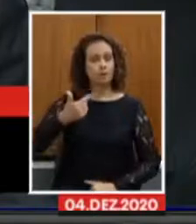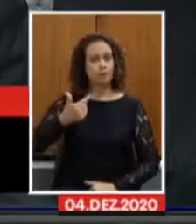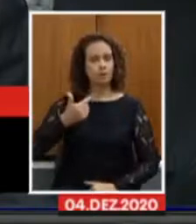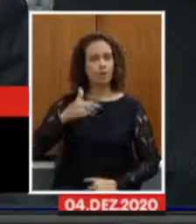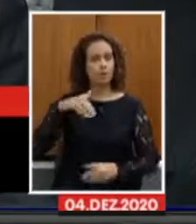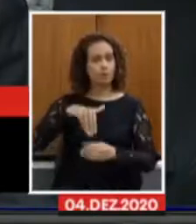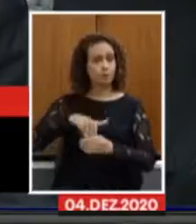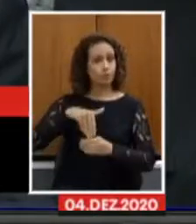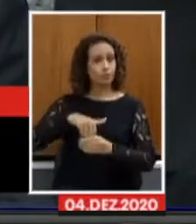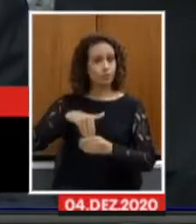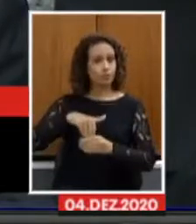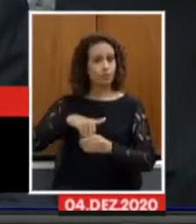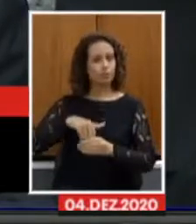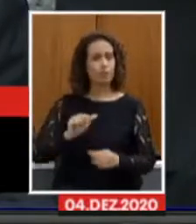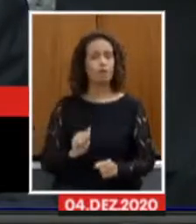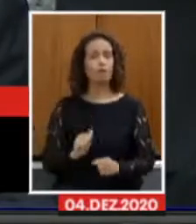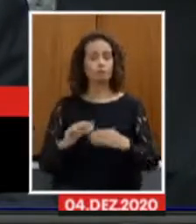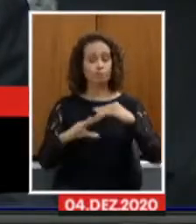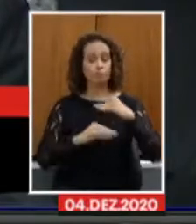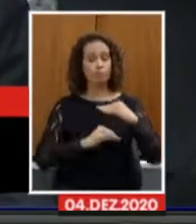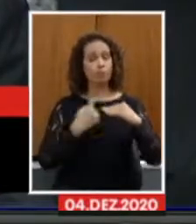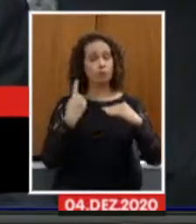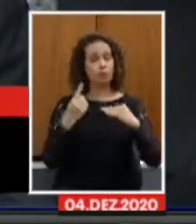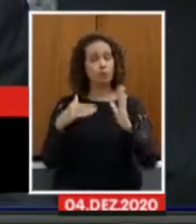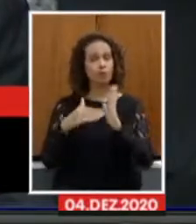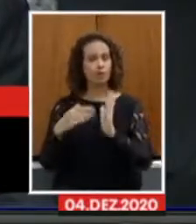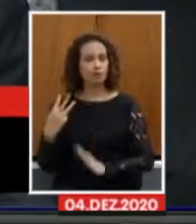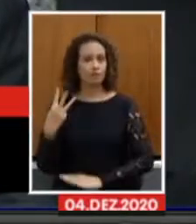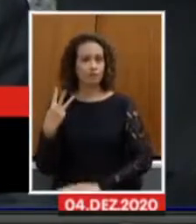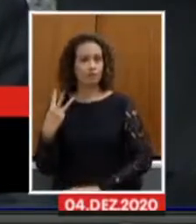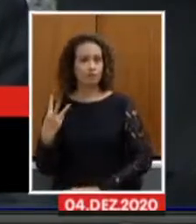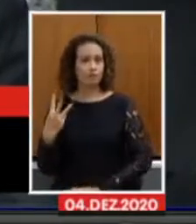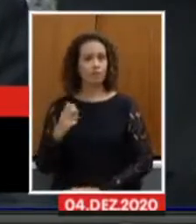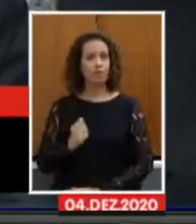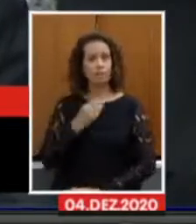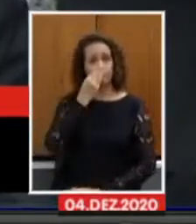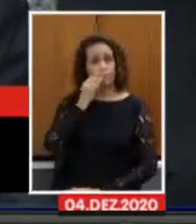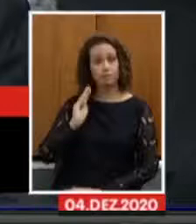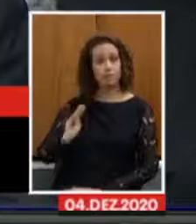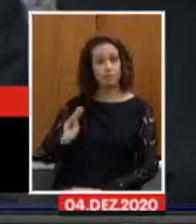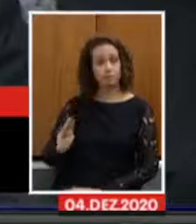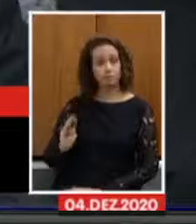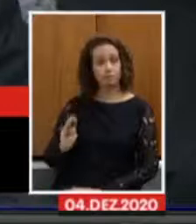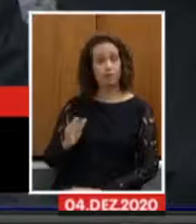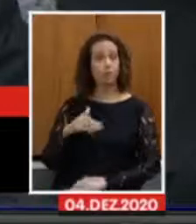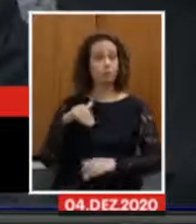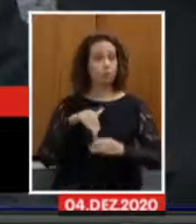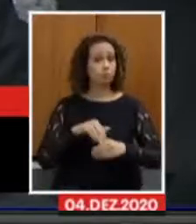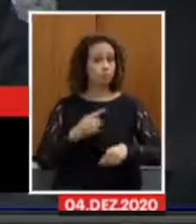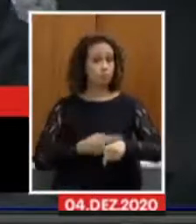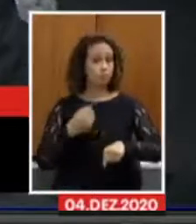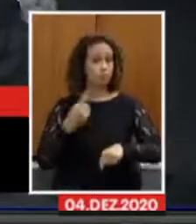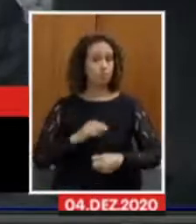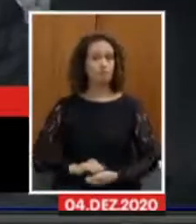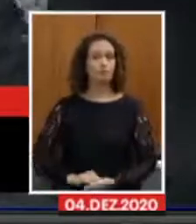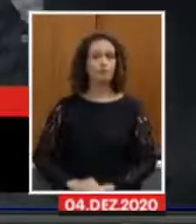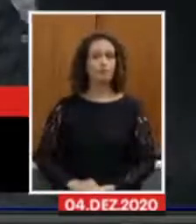de votação das emendas números 1 a 3, com parecer pela rejeição. Em votação.